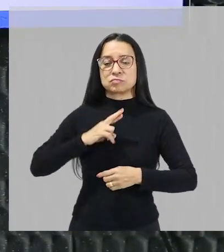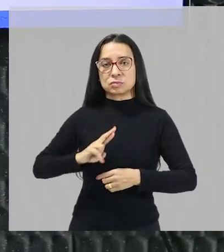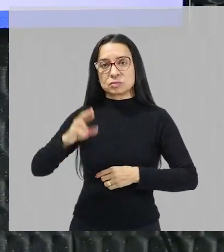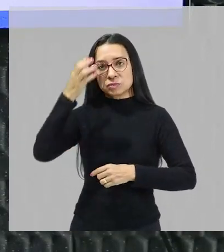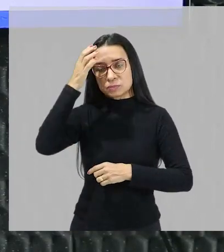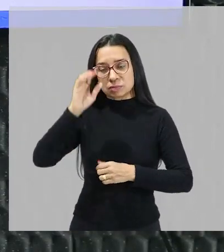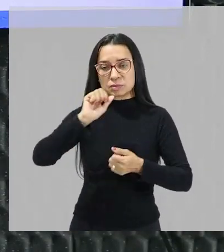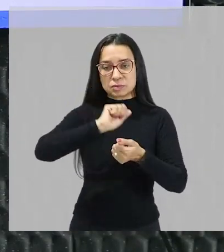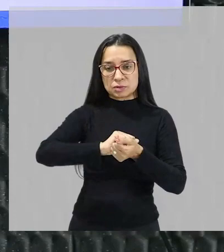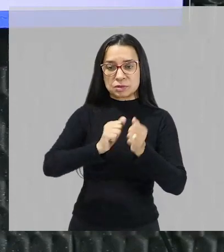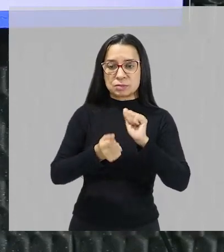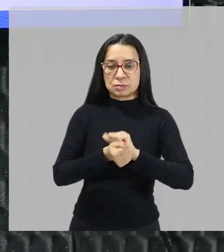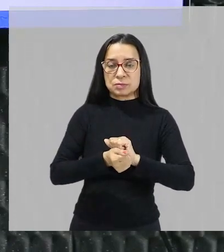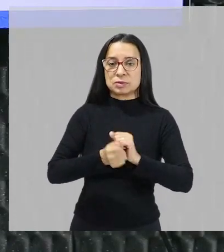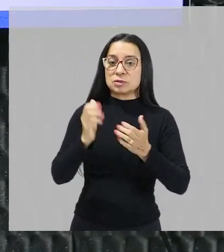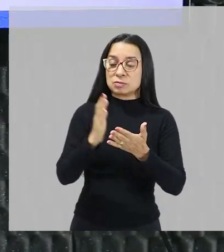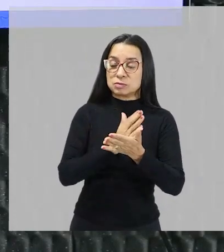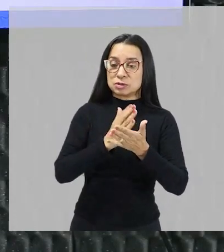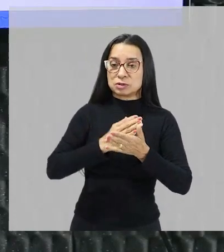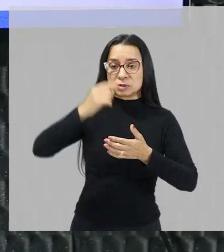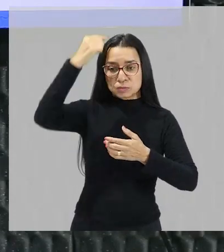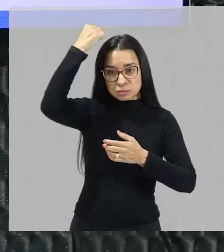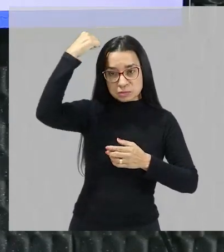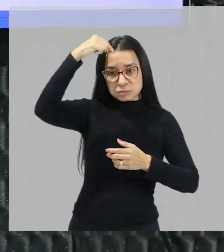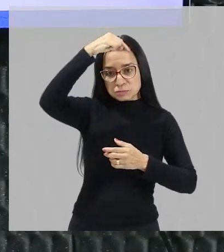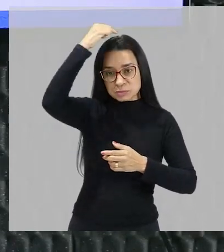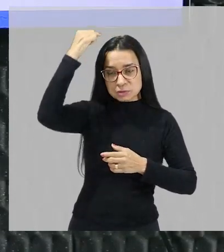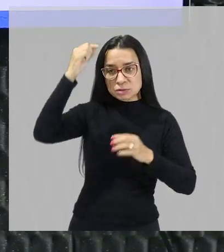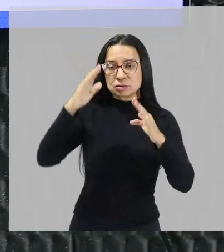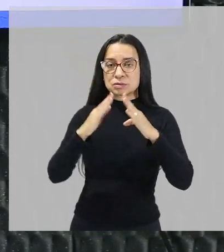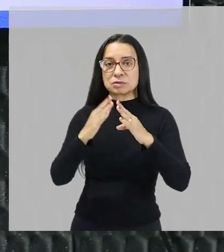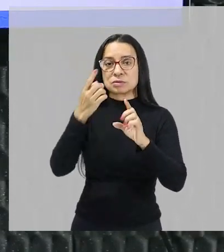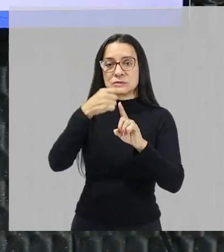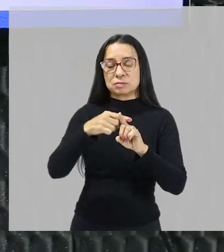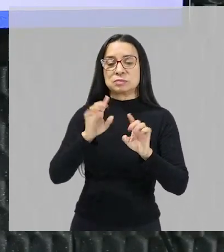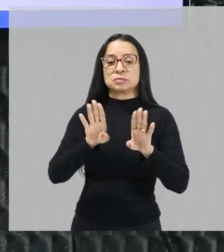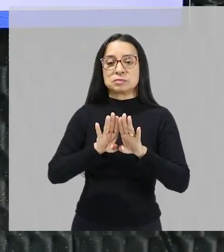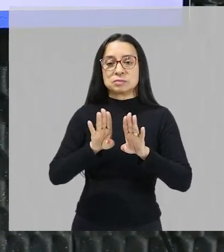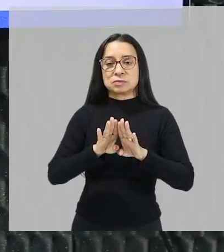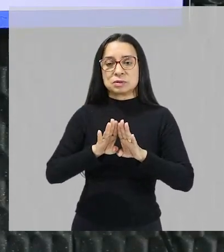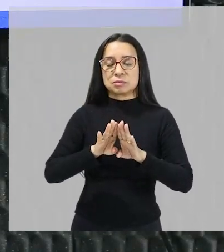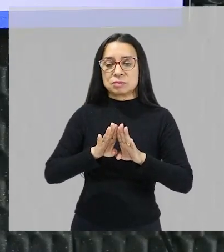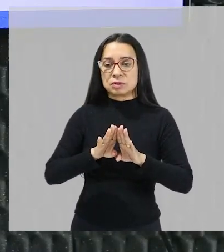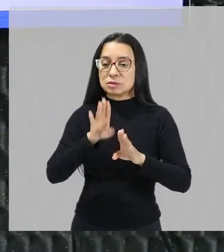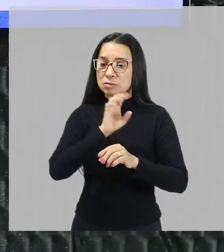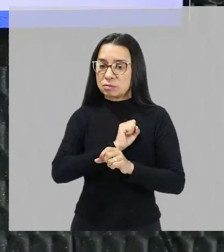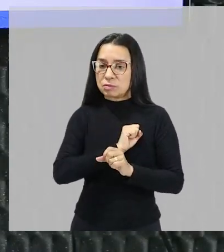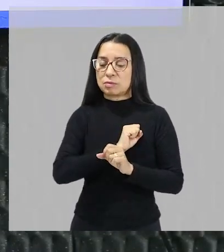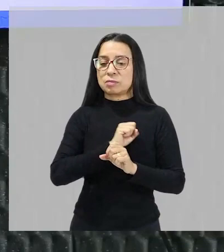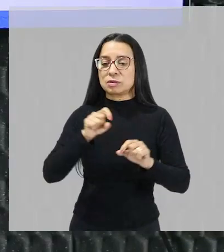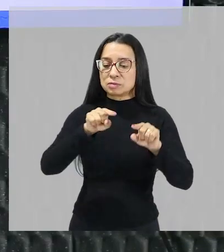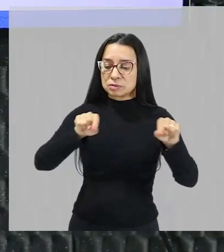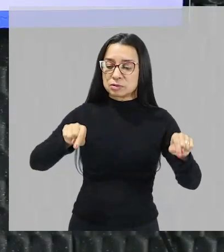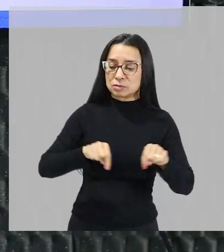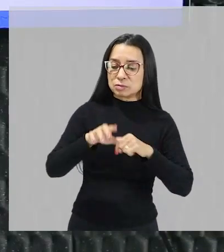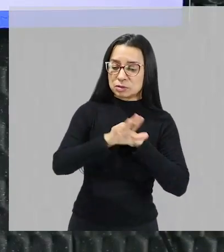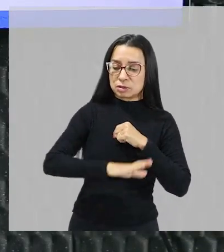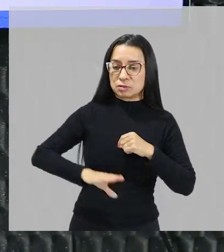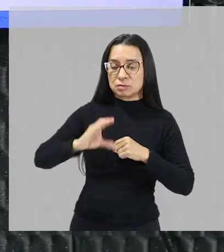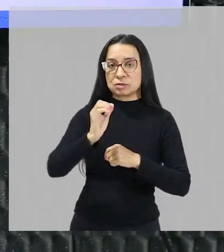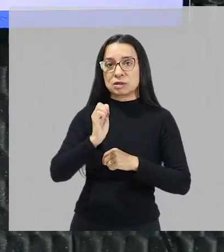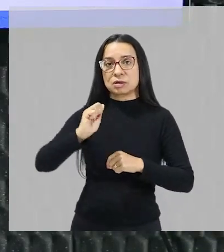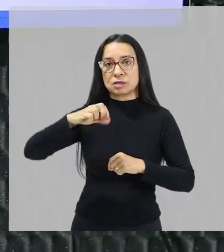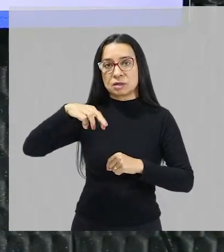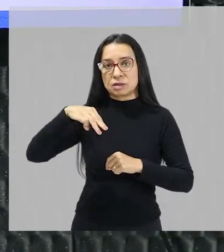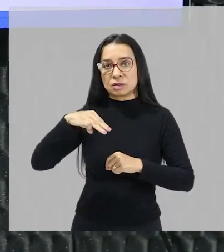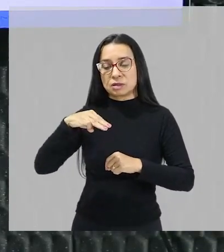que é a adaptação ali de alguns santos da Igreja Católica que também são cultuados nos terreiros de candomblé. Porque a gente falou terreiros ainda há pouco, para